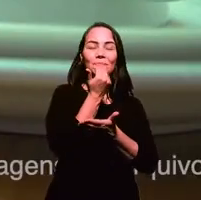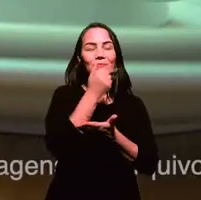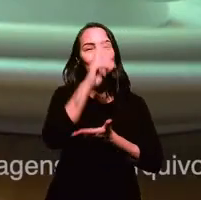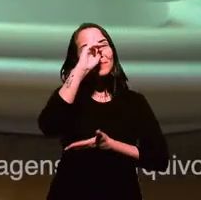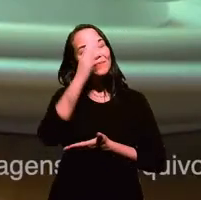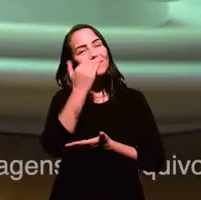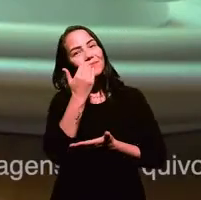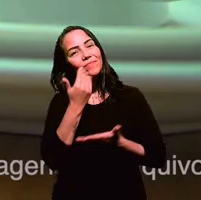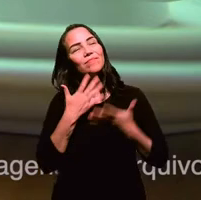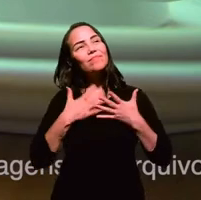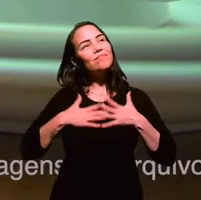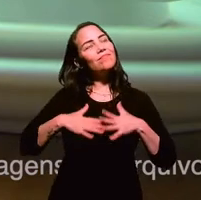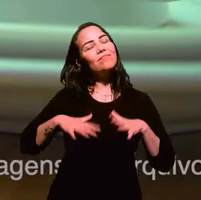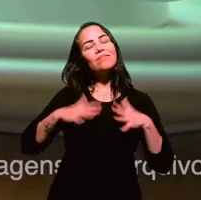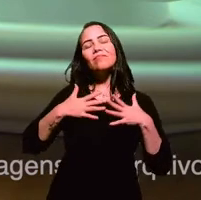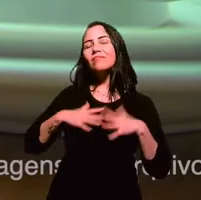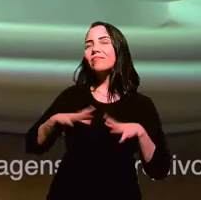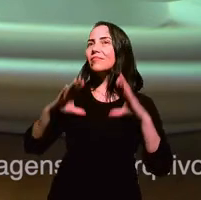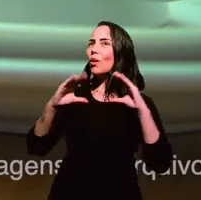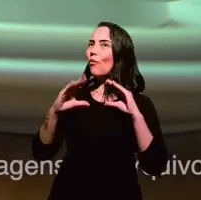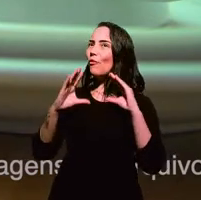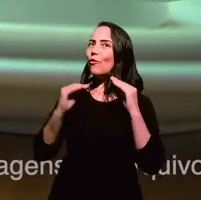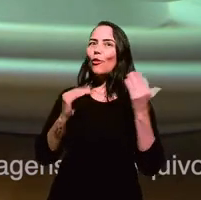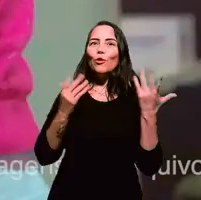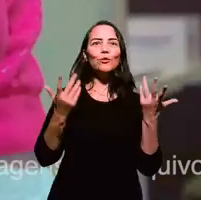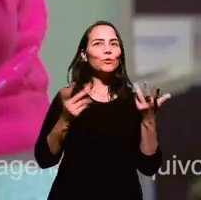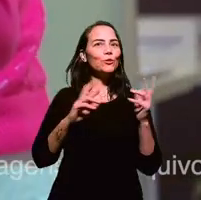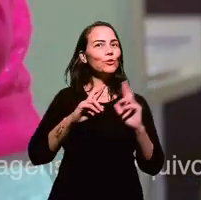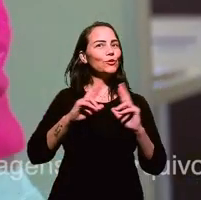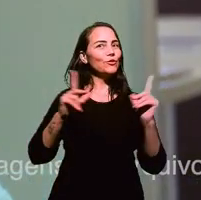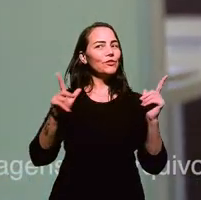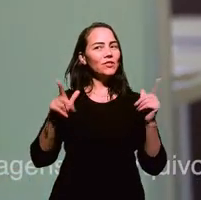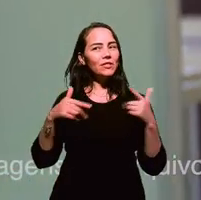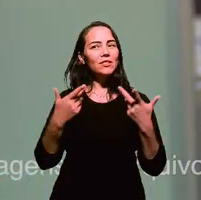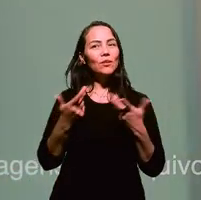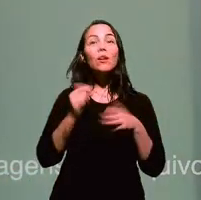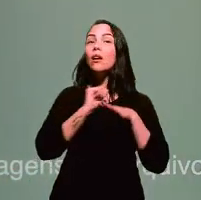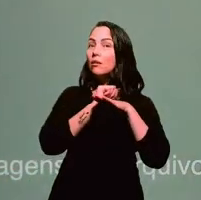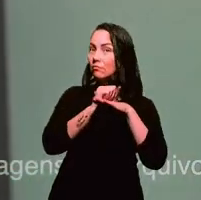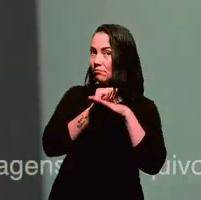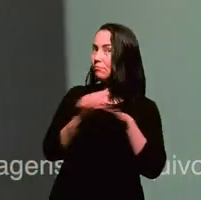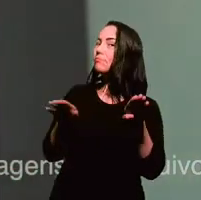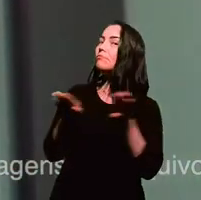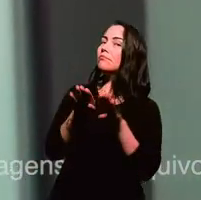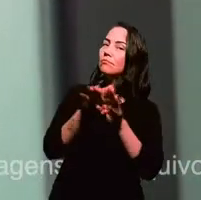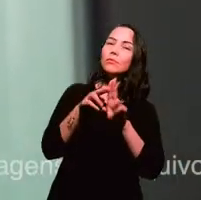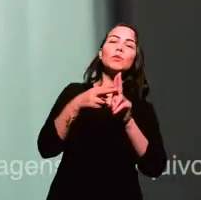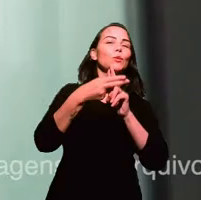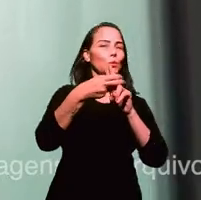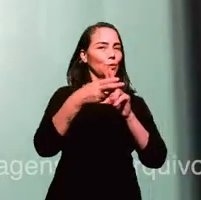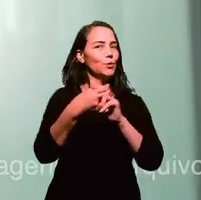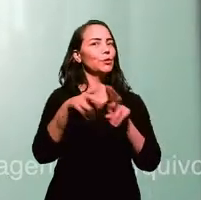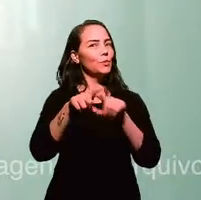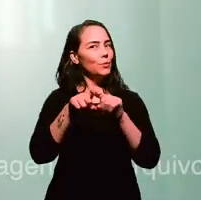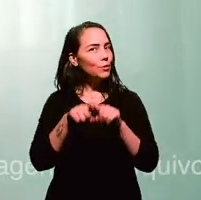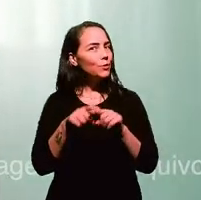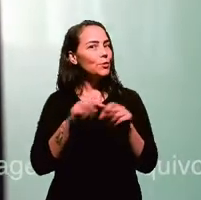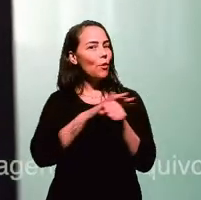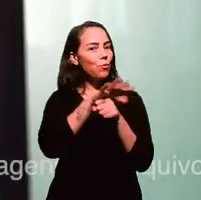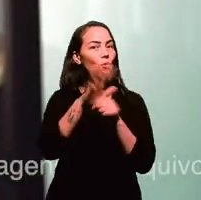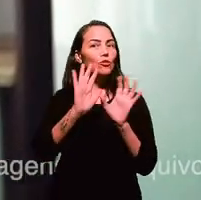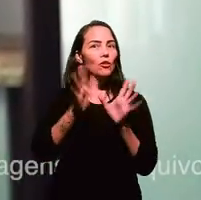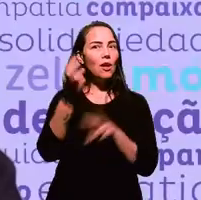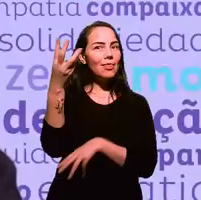hotel, para dar valor ao ser humano, né? E nós atendemos SUS aqui, né? Por isso que está tão cheio, né? Já estamos no